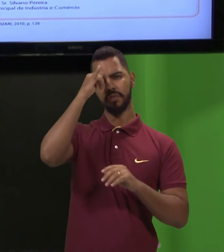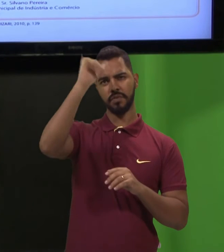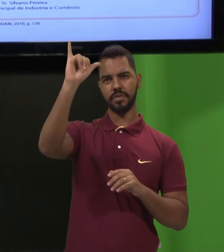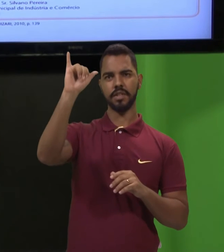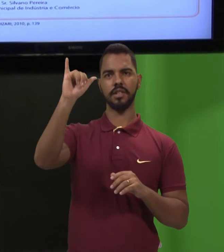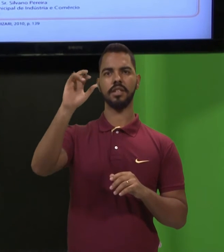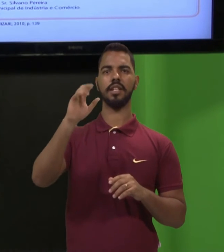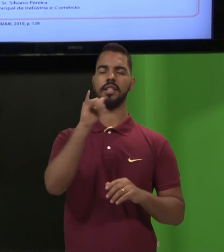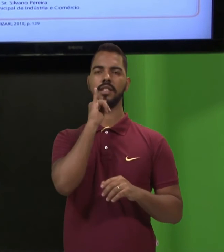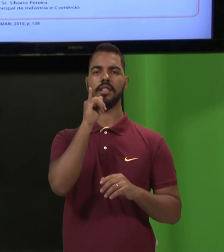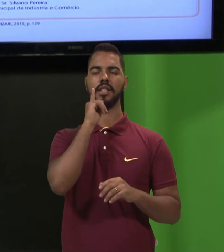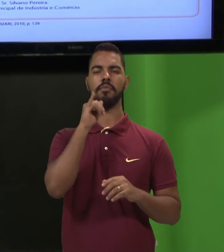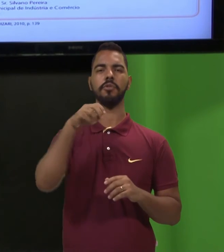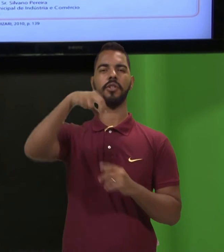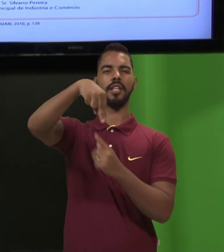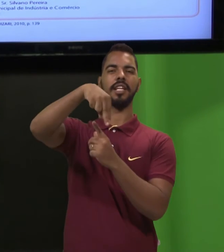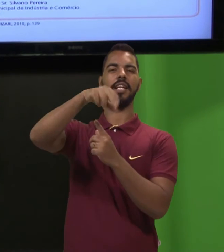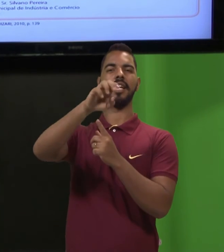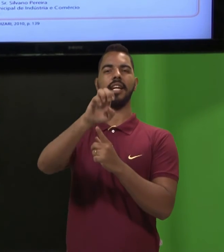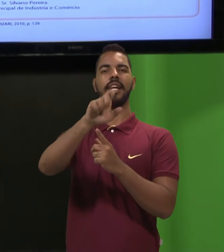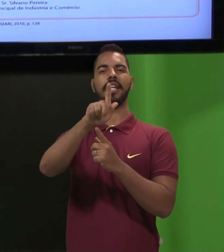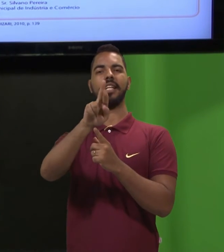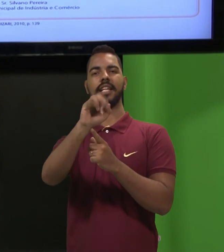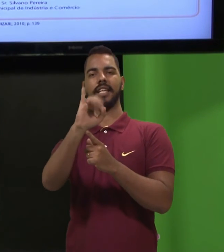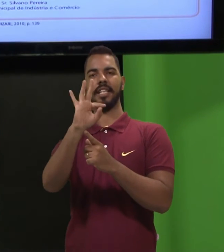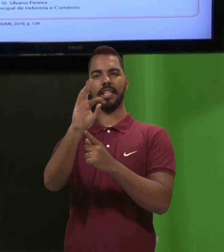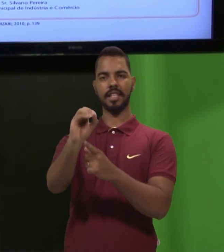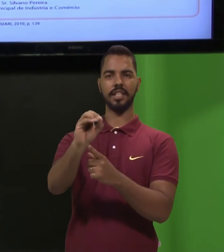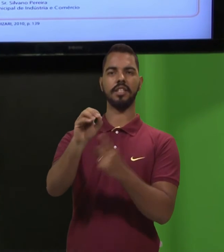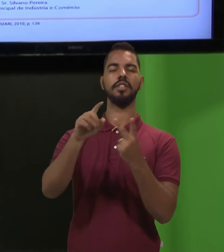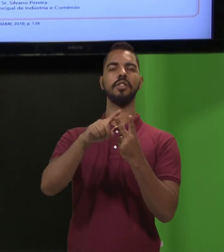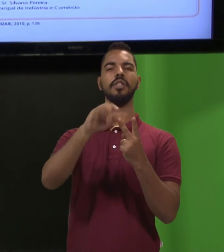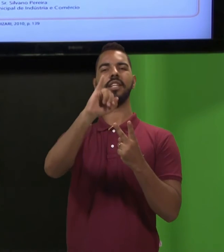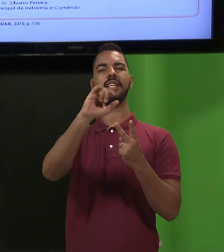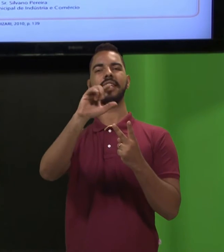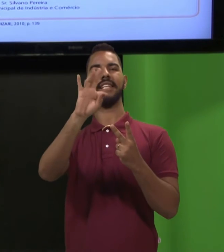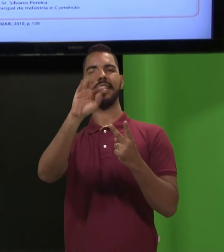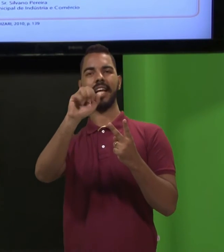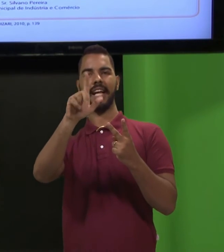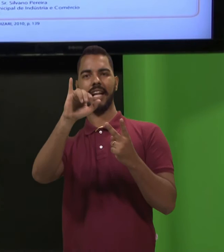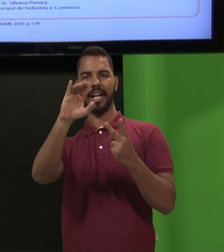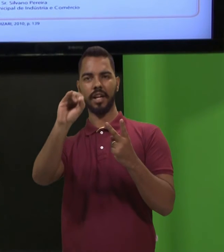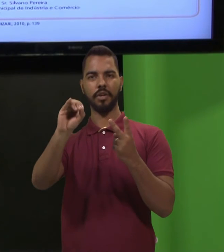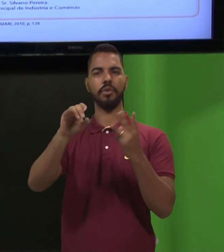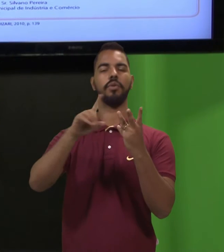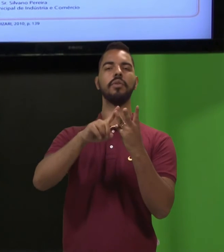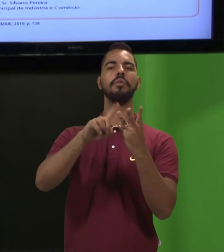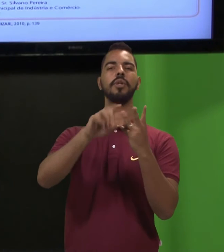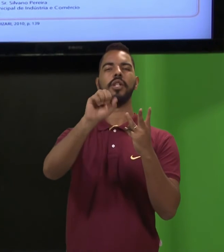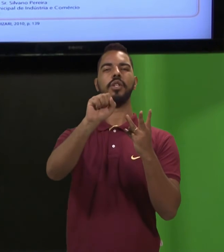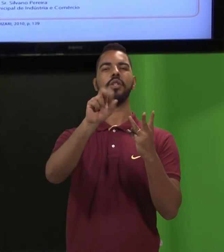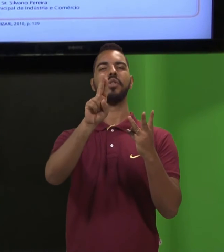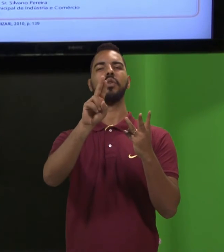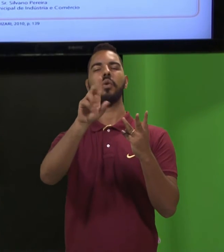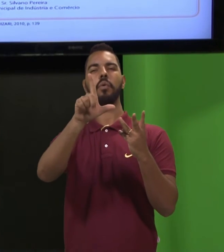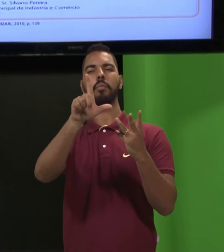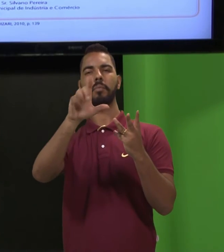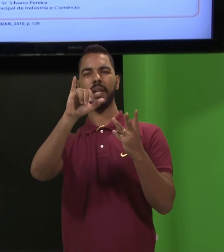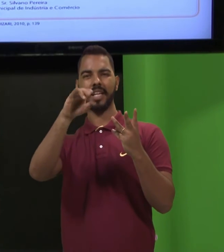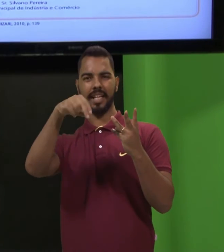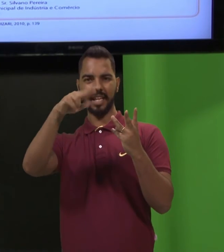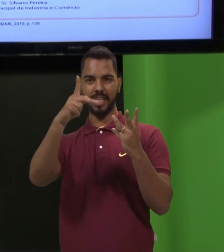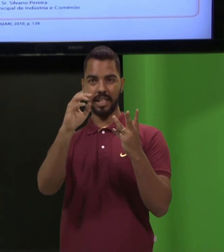recursos de negrito, itálico, sublinhado para ressaltar partes da mensagem. Sabemos que todo o conteúdo constante